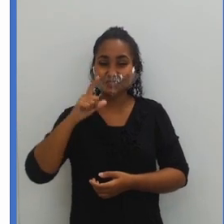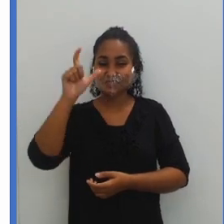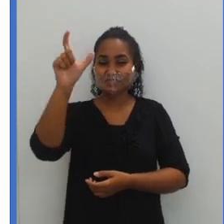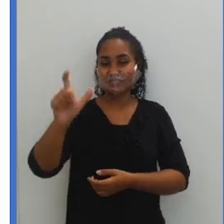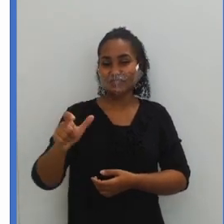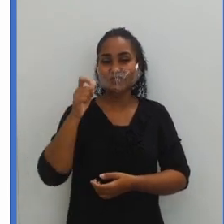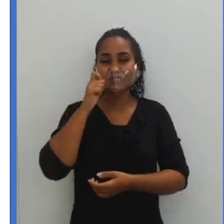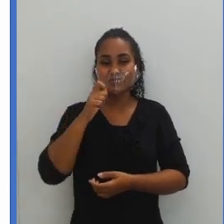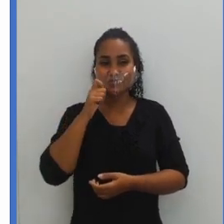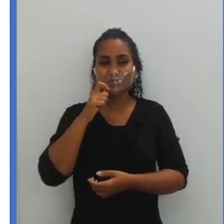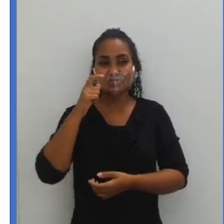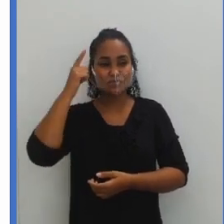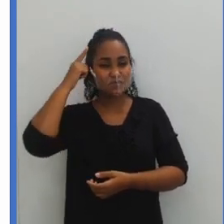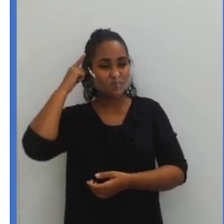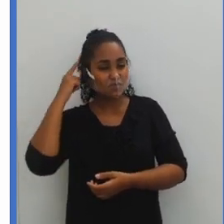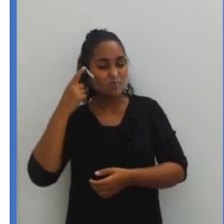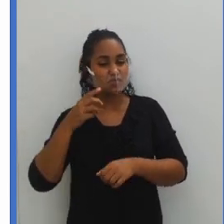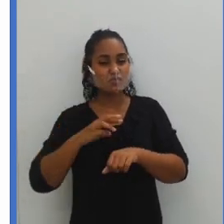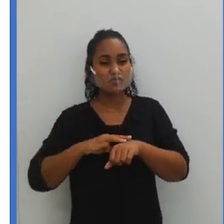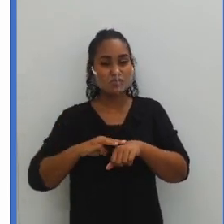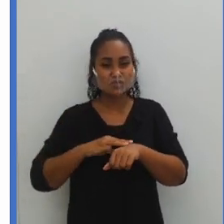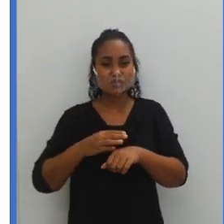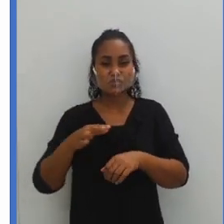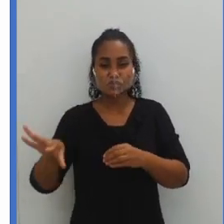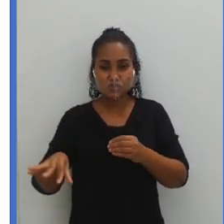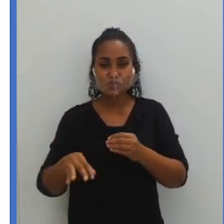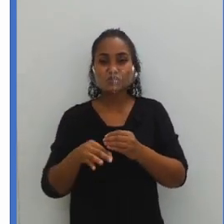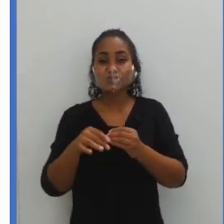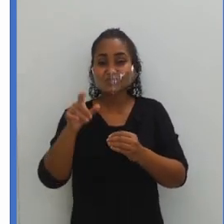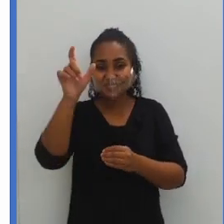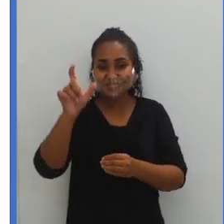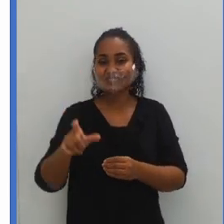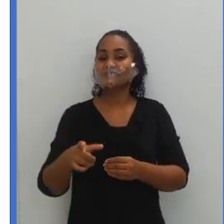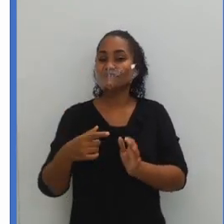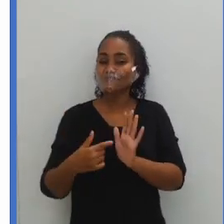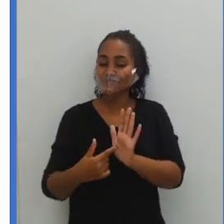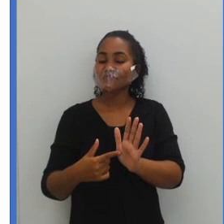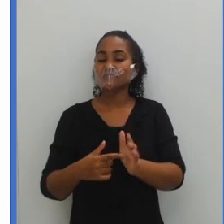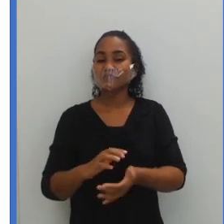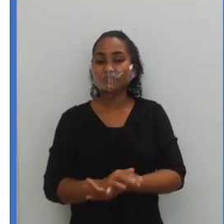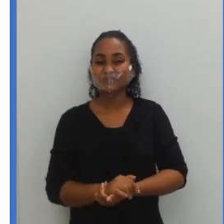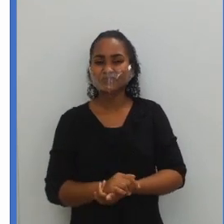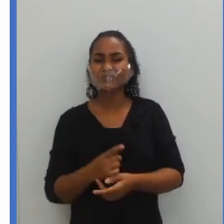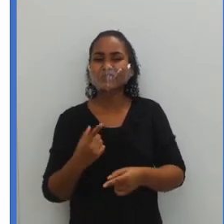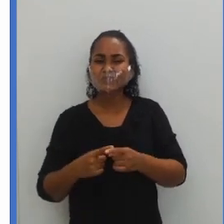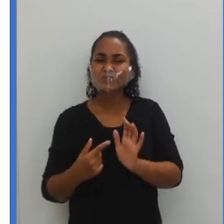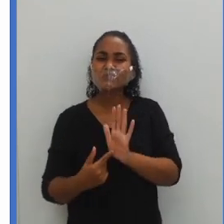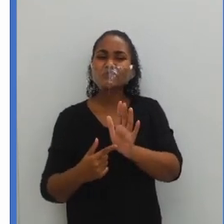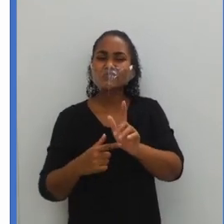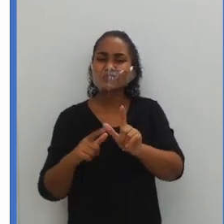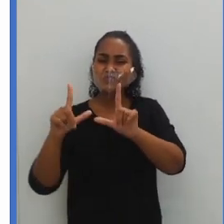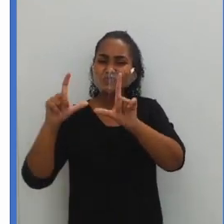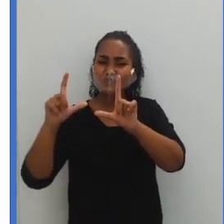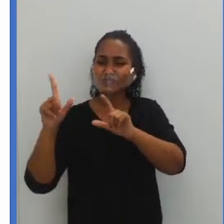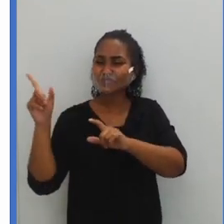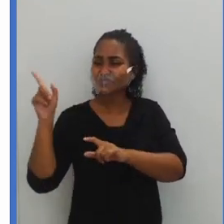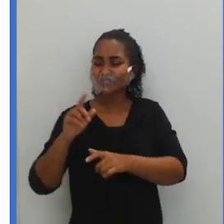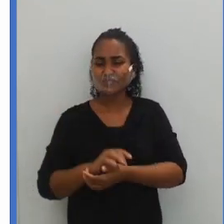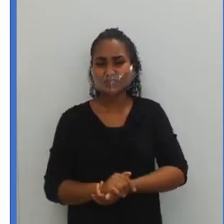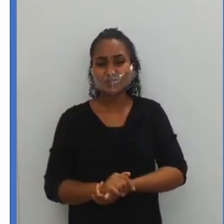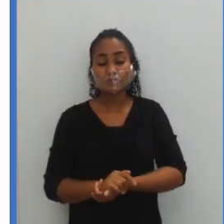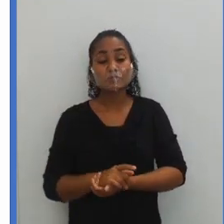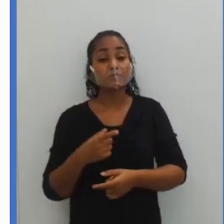que existe uma mulher geralmente morena que comenta, né? É ela mesma que é a Kyra Gracie. Por que eu estou trazendo ela?